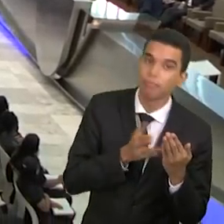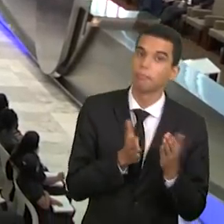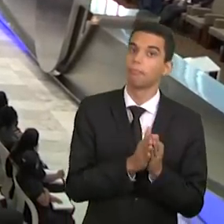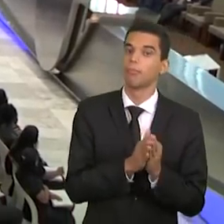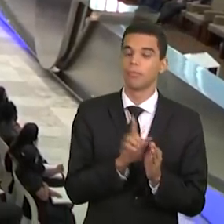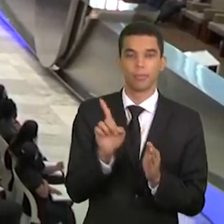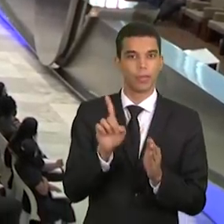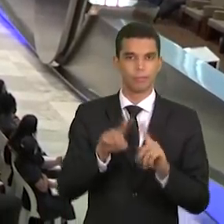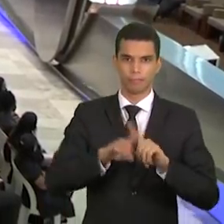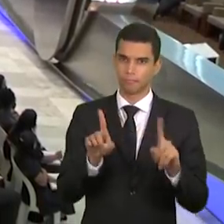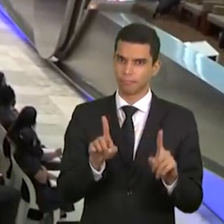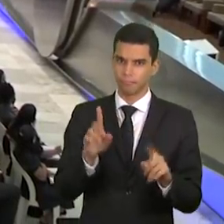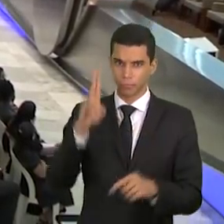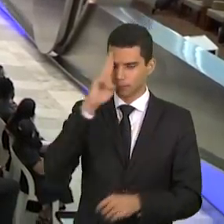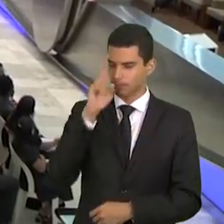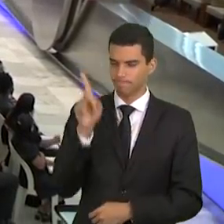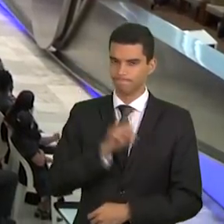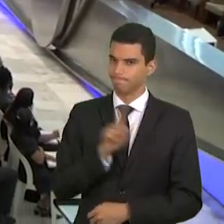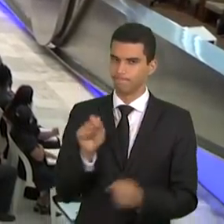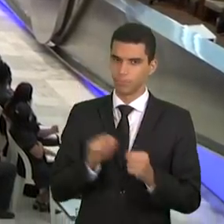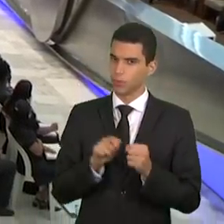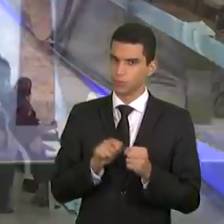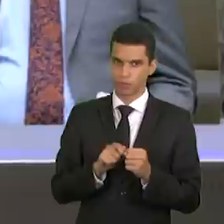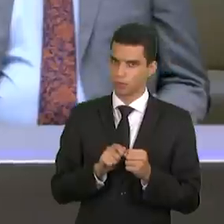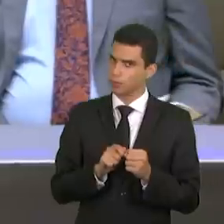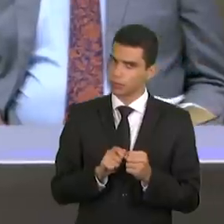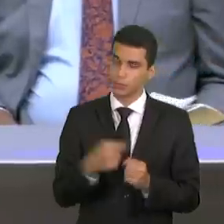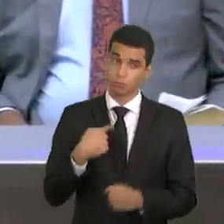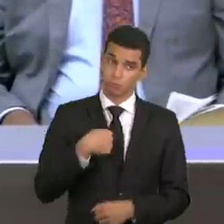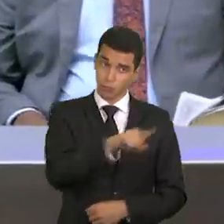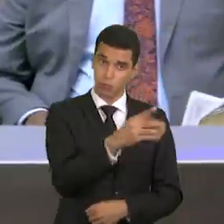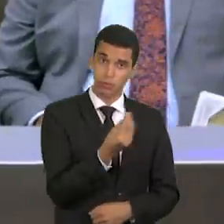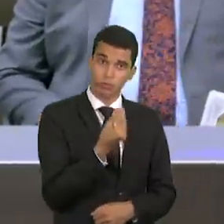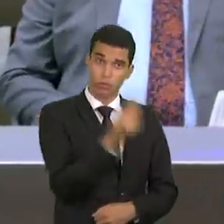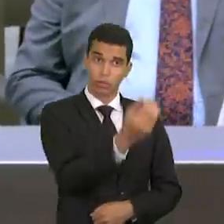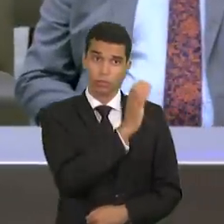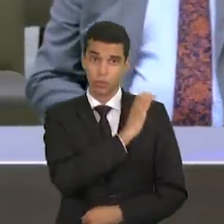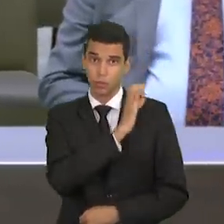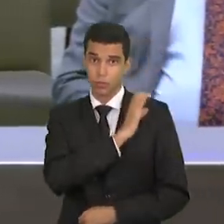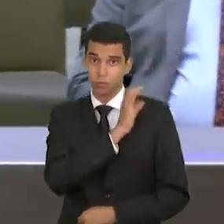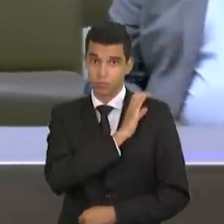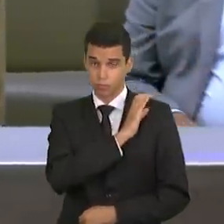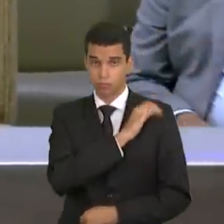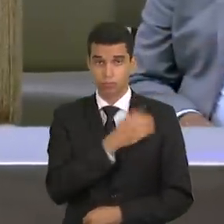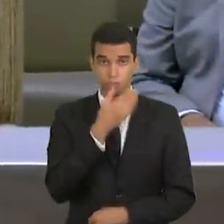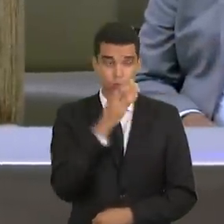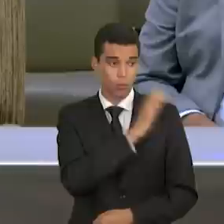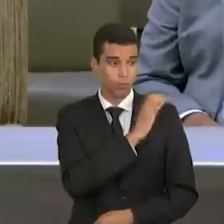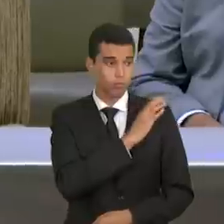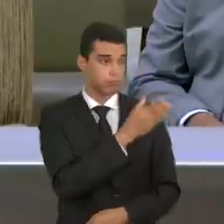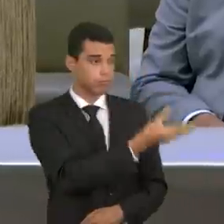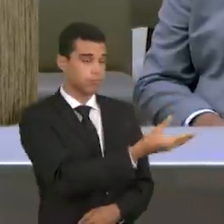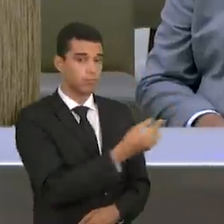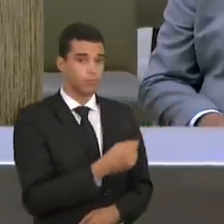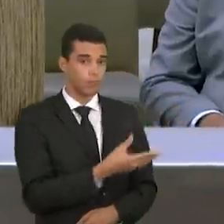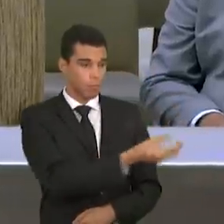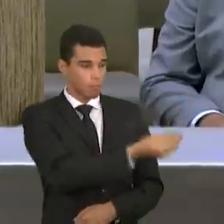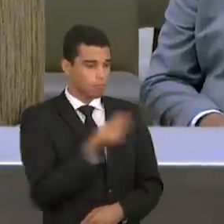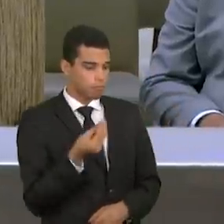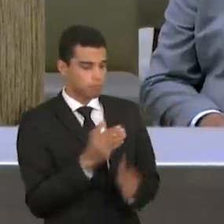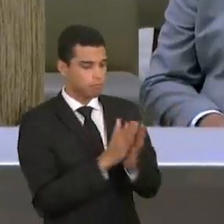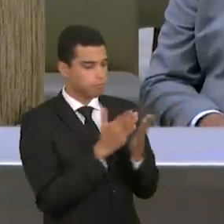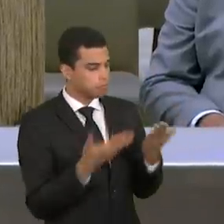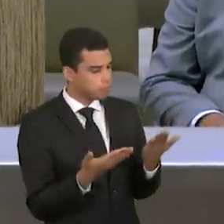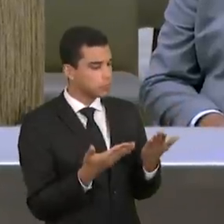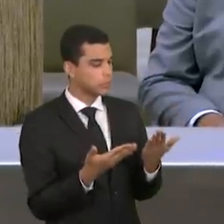logo. E assim aconteceu. Deixa eu fazer aqui uma ilustração. Quando eu chegar no céu, eu quero dar